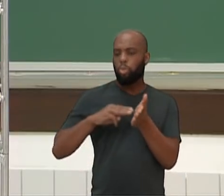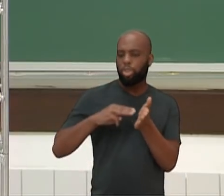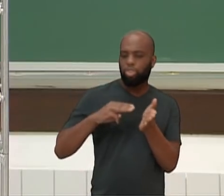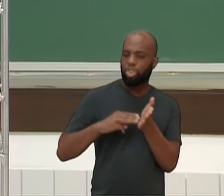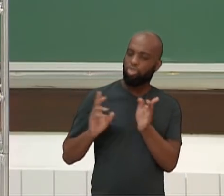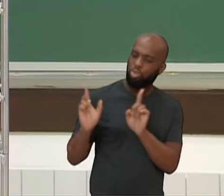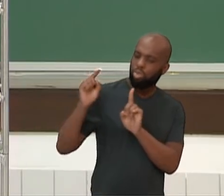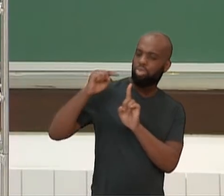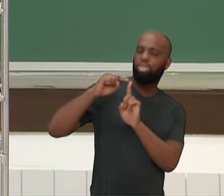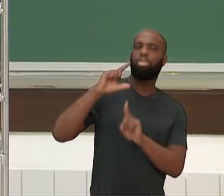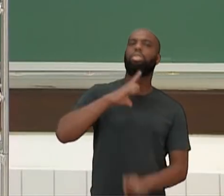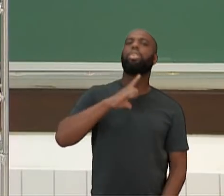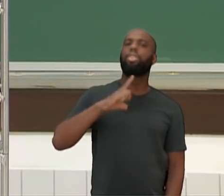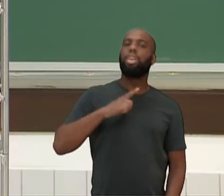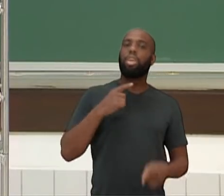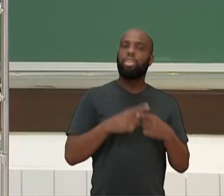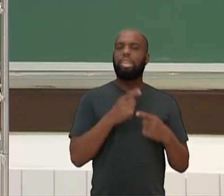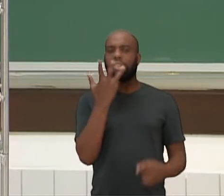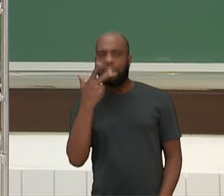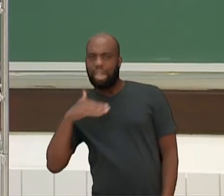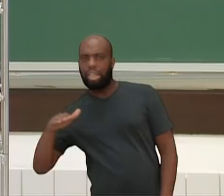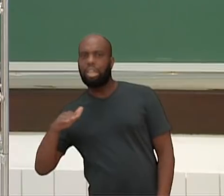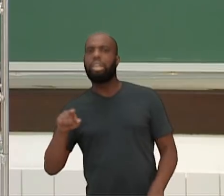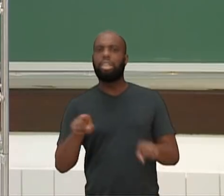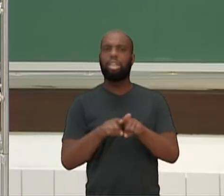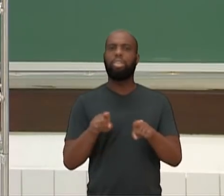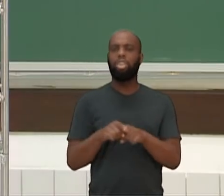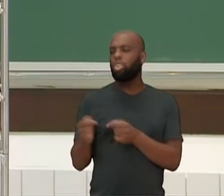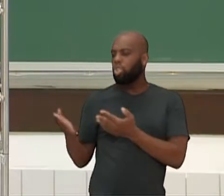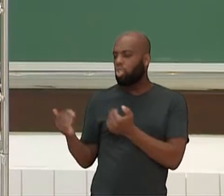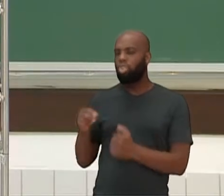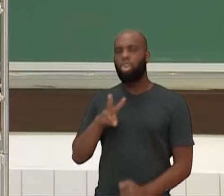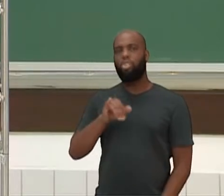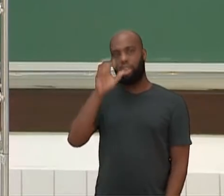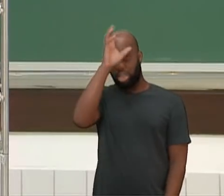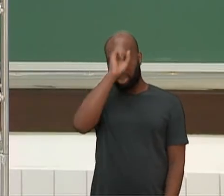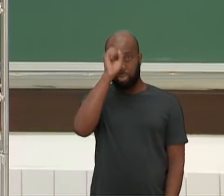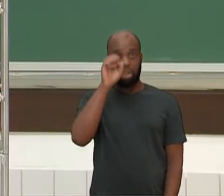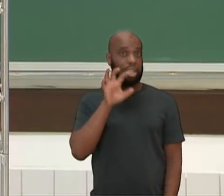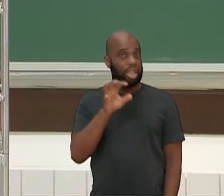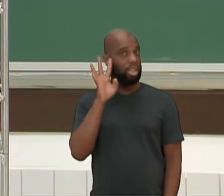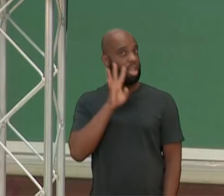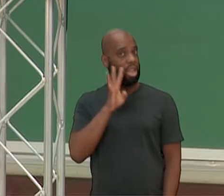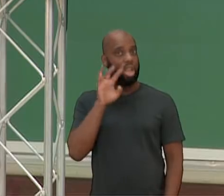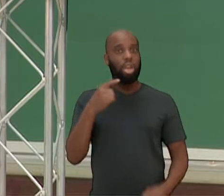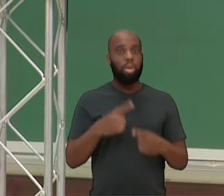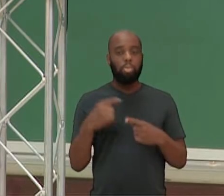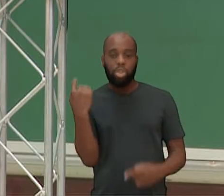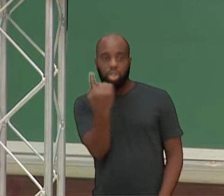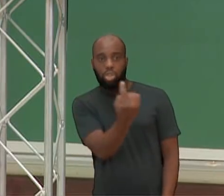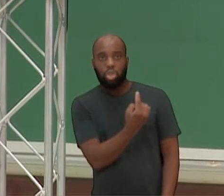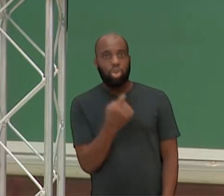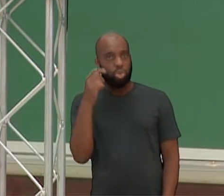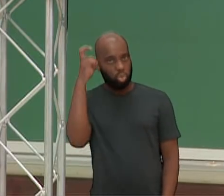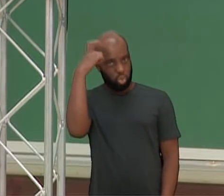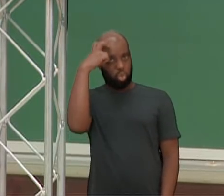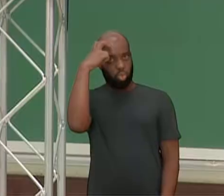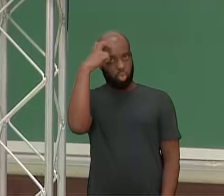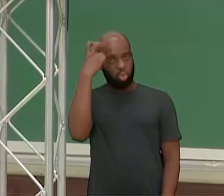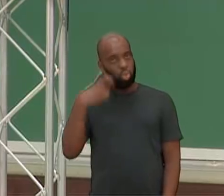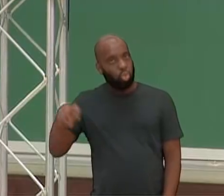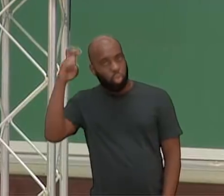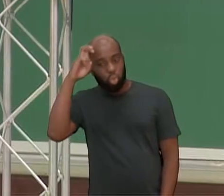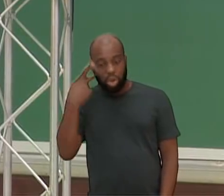degrau acima que a criança ali, o jovem indígena vai aprender. Isso é muito bacana, né? A gente aqui na nossa cultura, a gente brinca para se